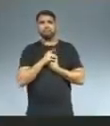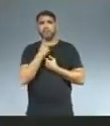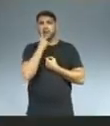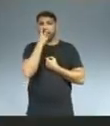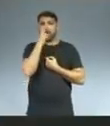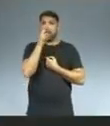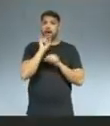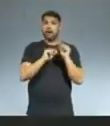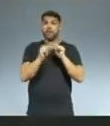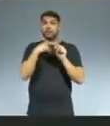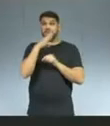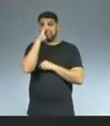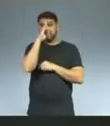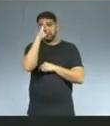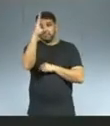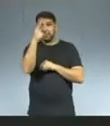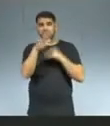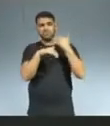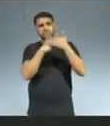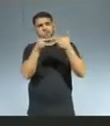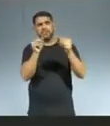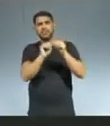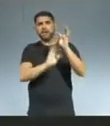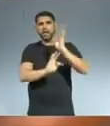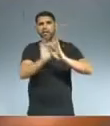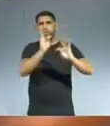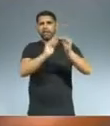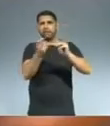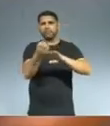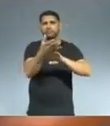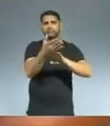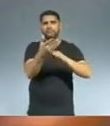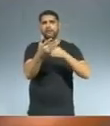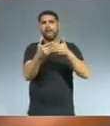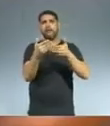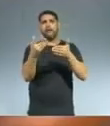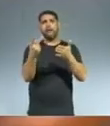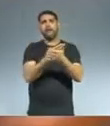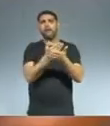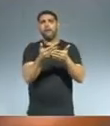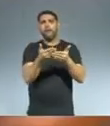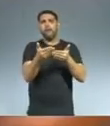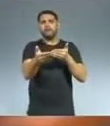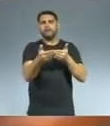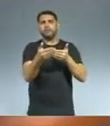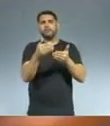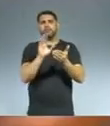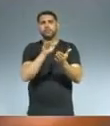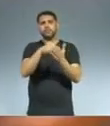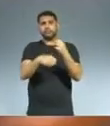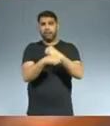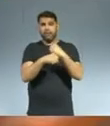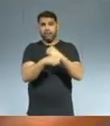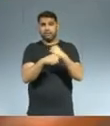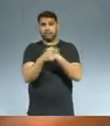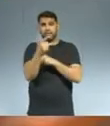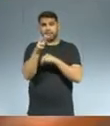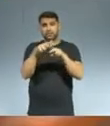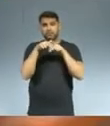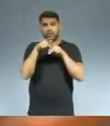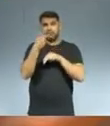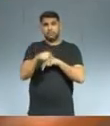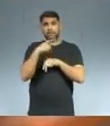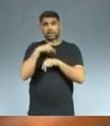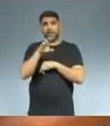eu acho que principalmente o desenvolvimento tecnológico que aconteceu nos últimos anos né